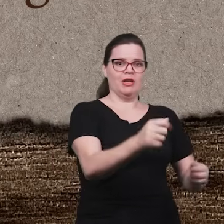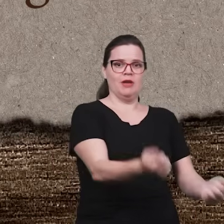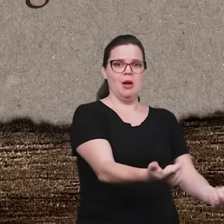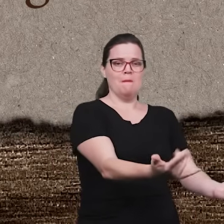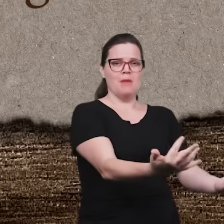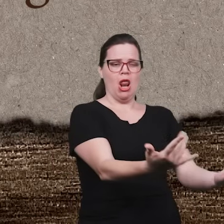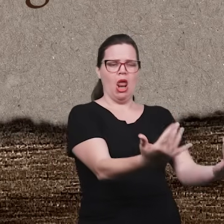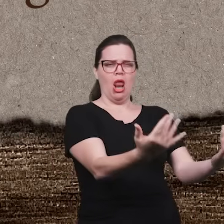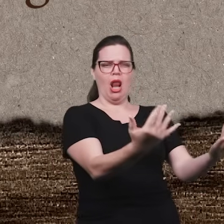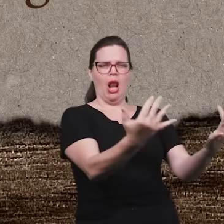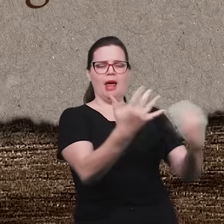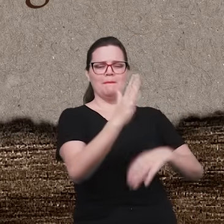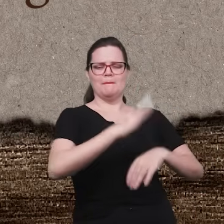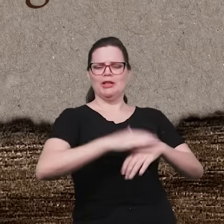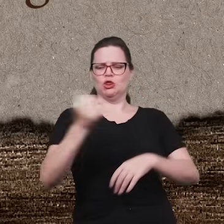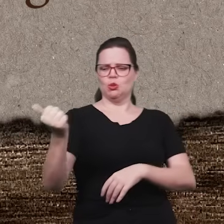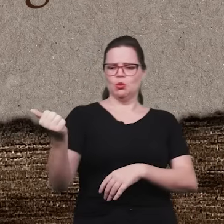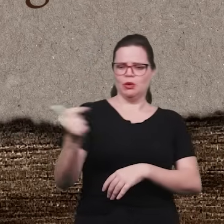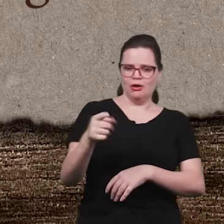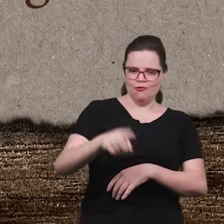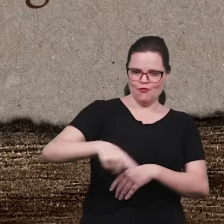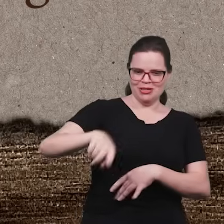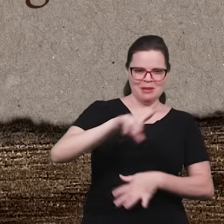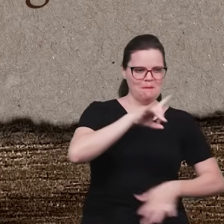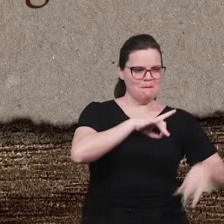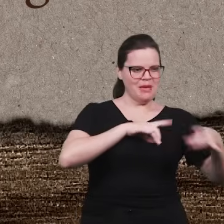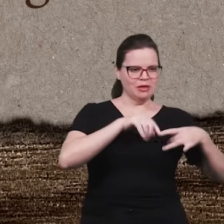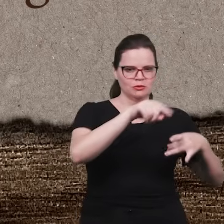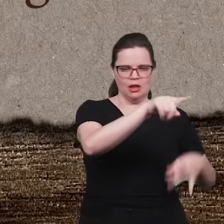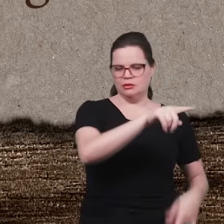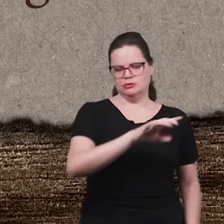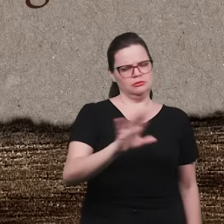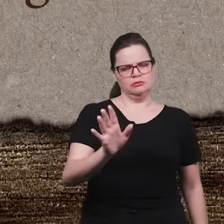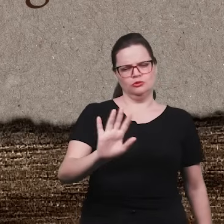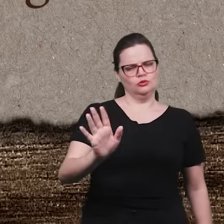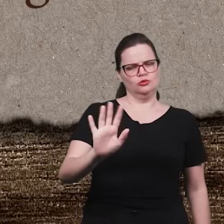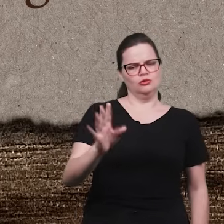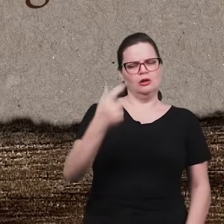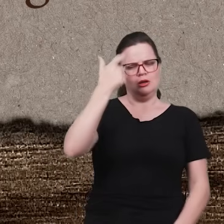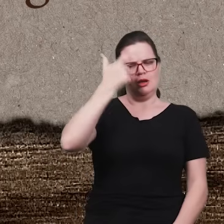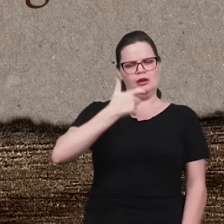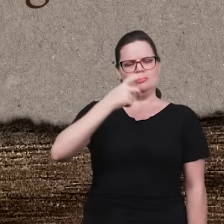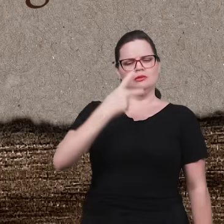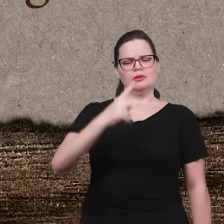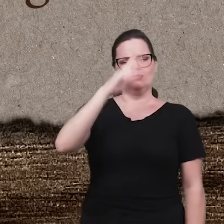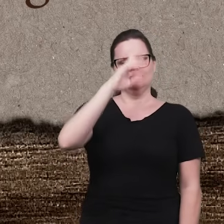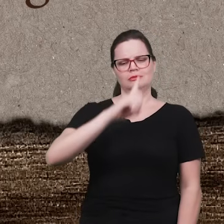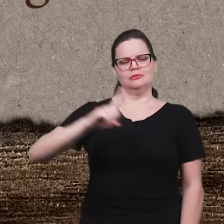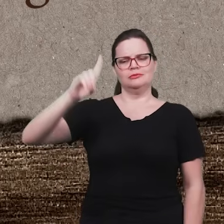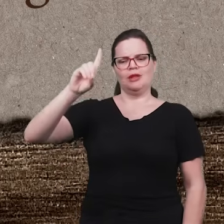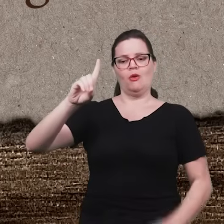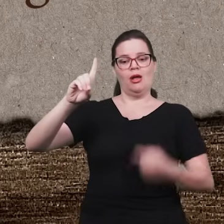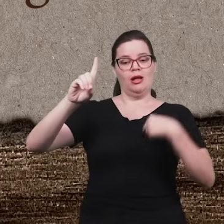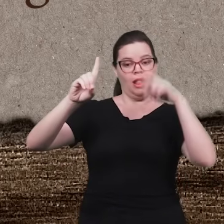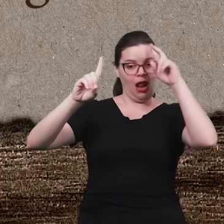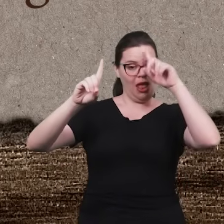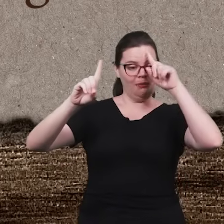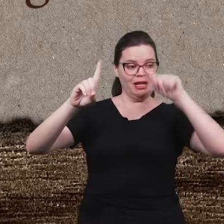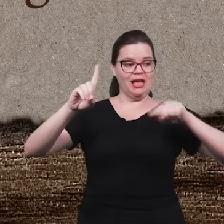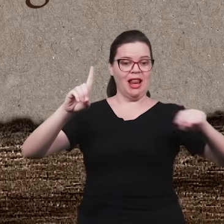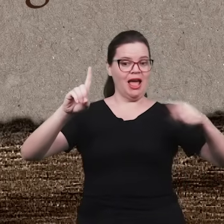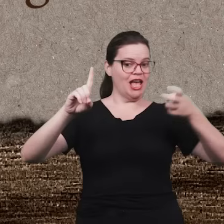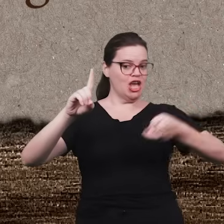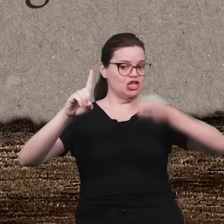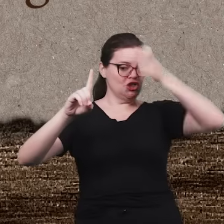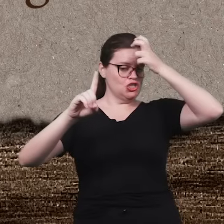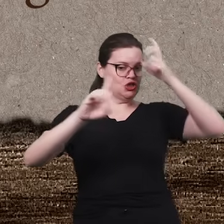em número do que tu, deles não terás temor, pois o Senhor teu Deus, que te tirou da terra